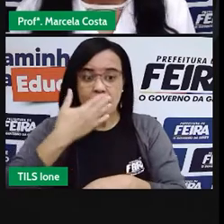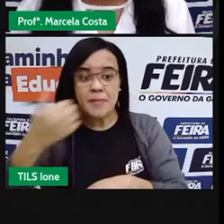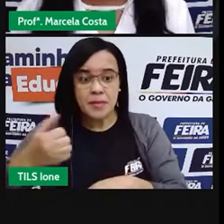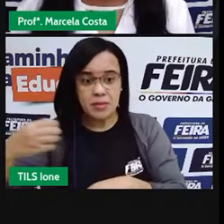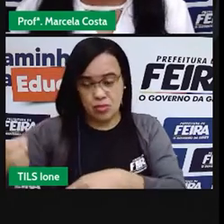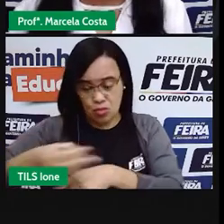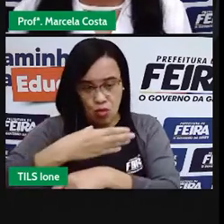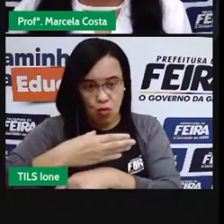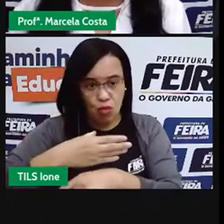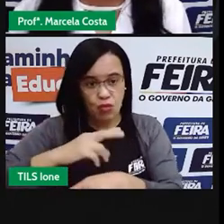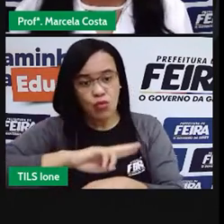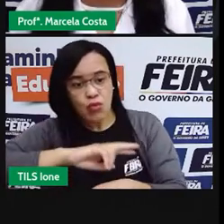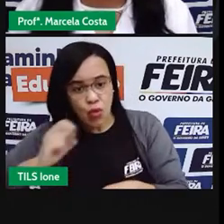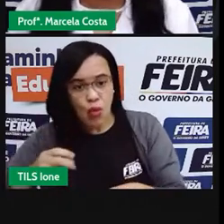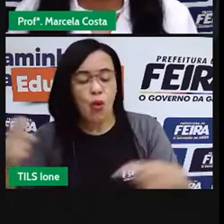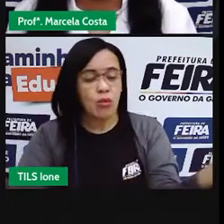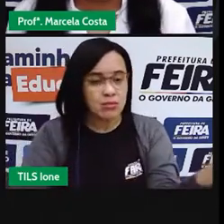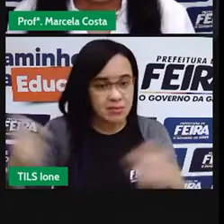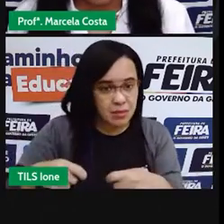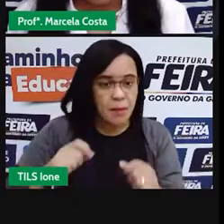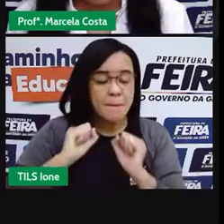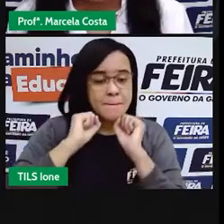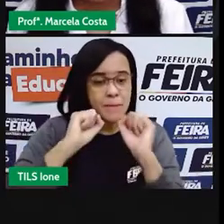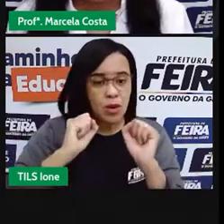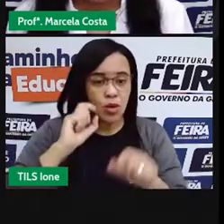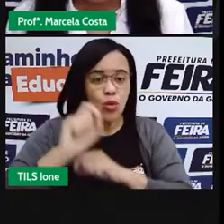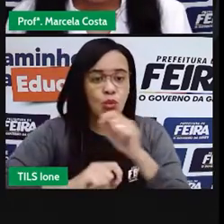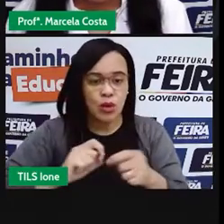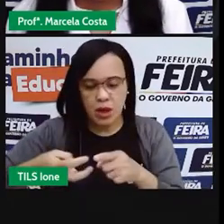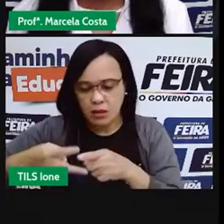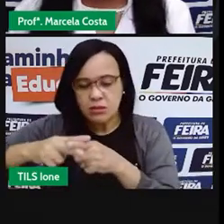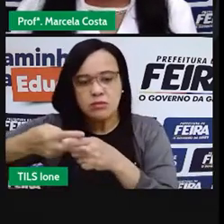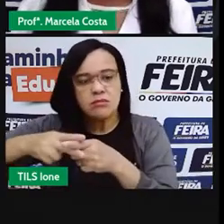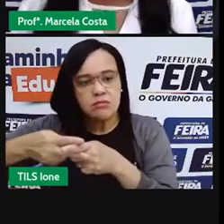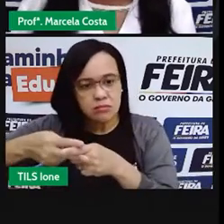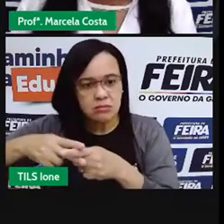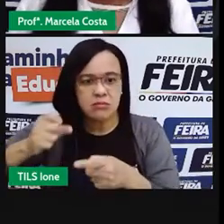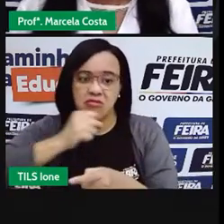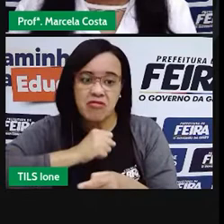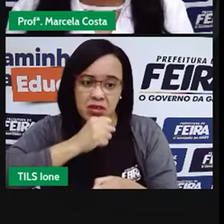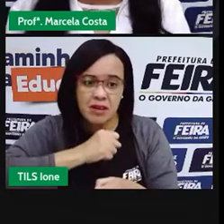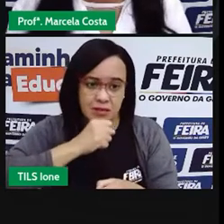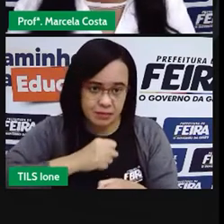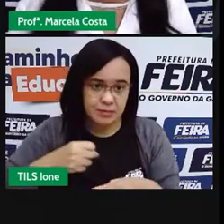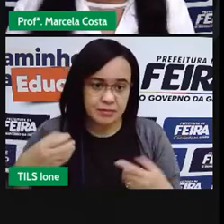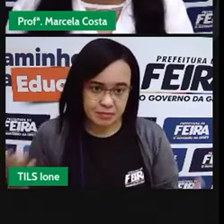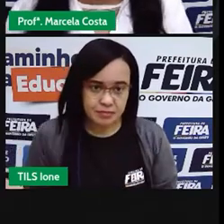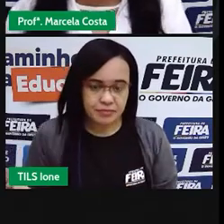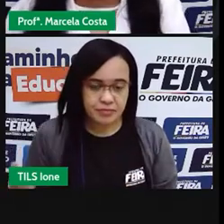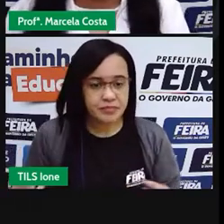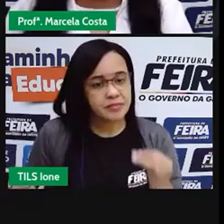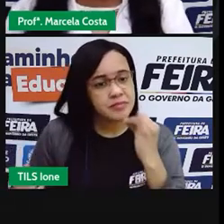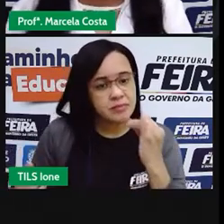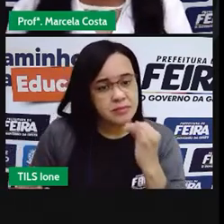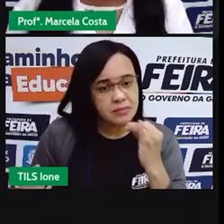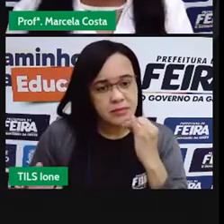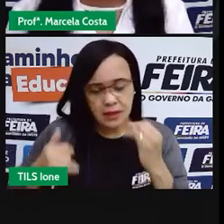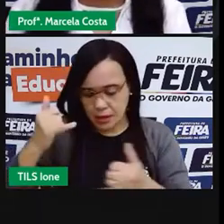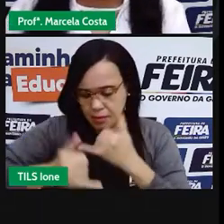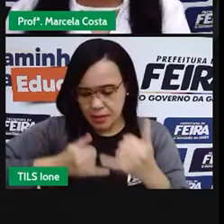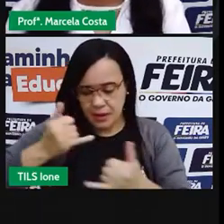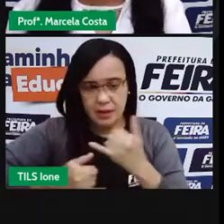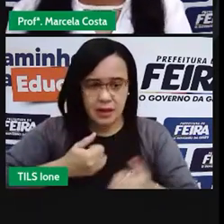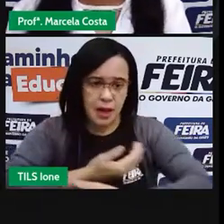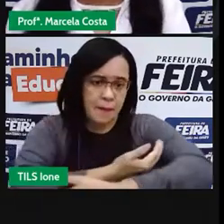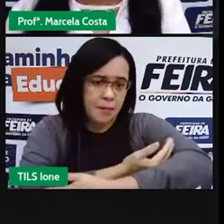comunidade, alguém com quem você possa fazer uma troca? Por exemplo, aquele brinquedo, aquela boneca, aquele